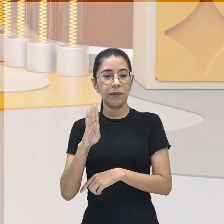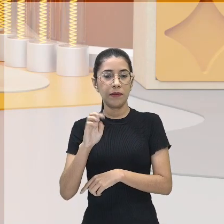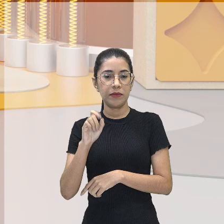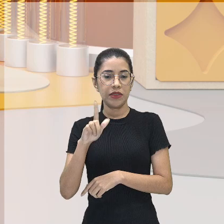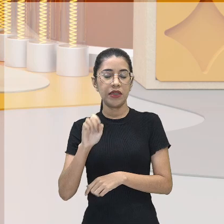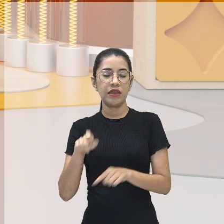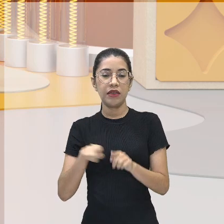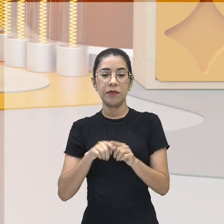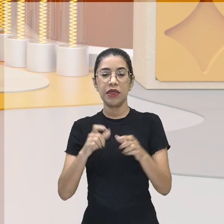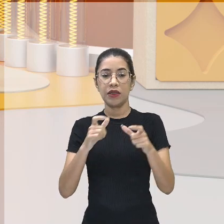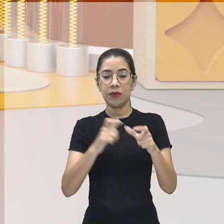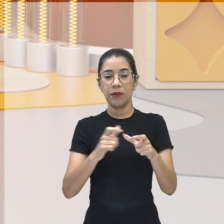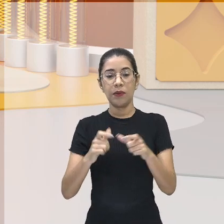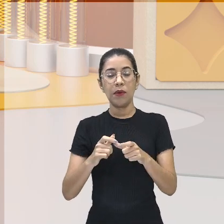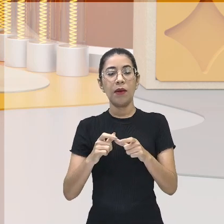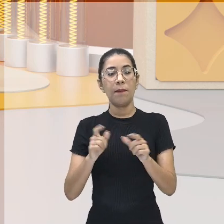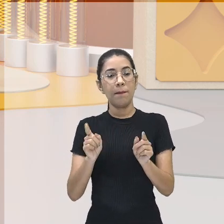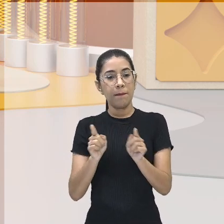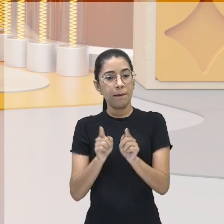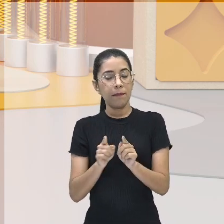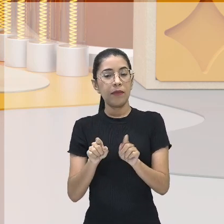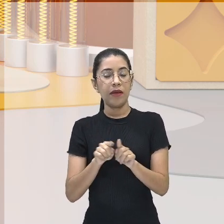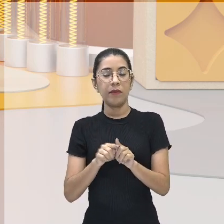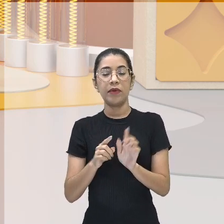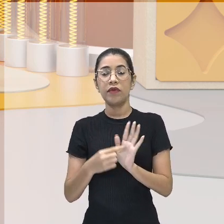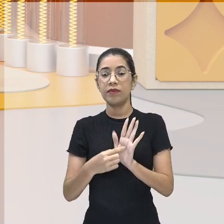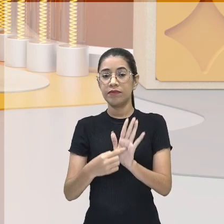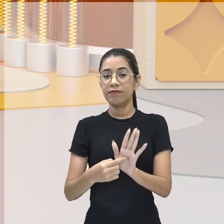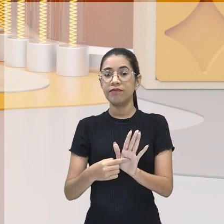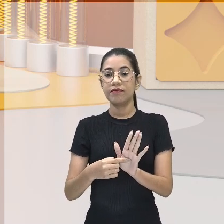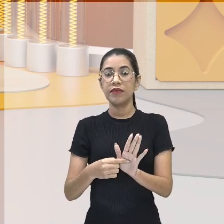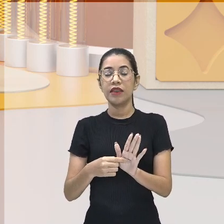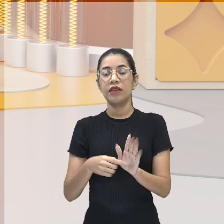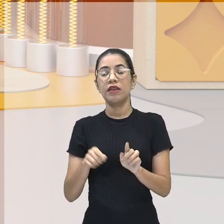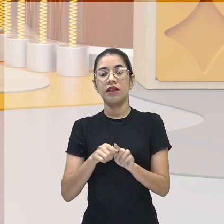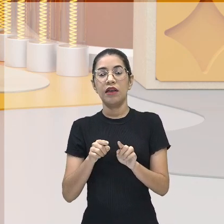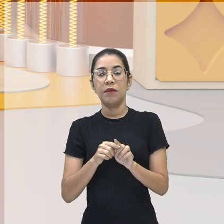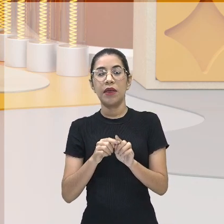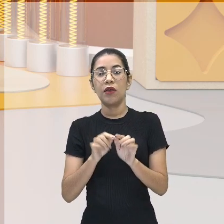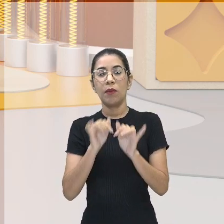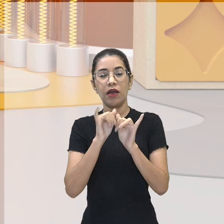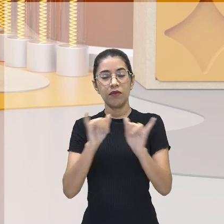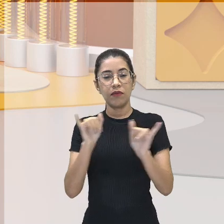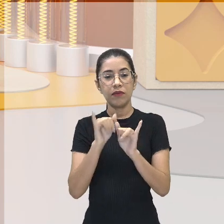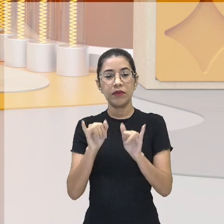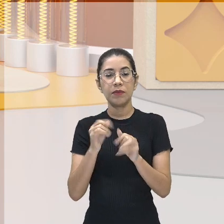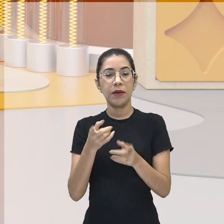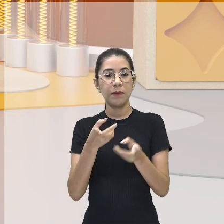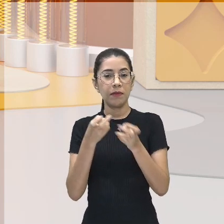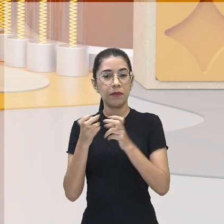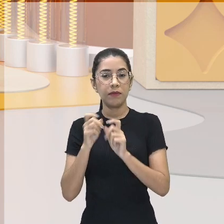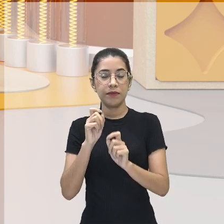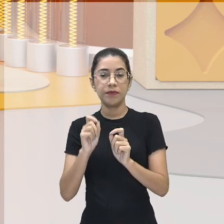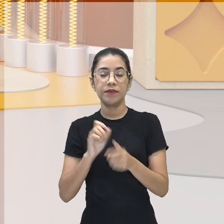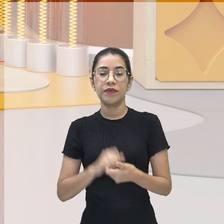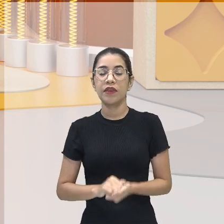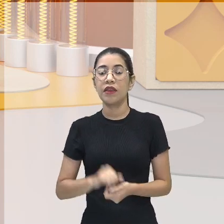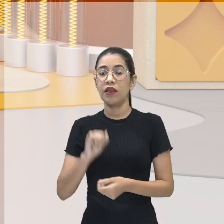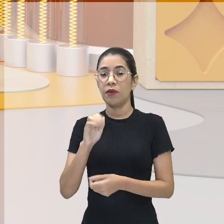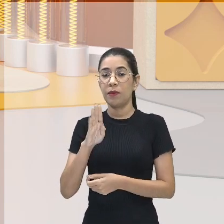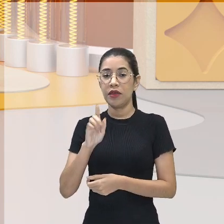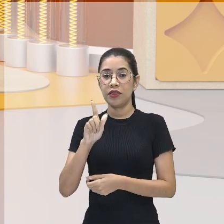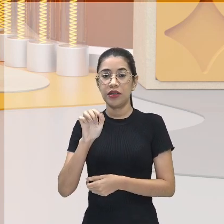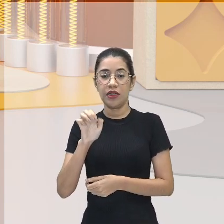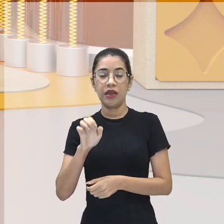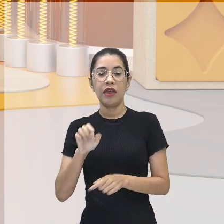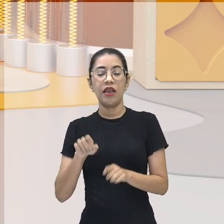né? E, inclusive, eu trouxe para vocês aqui, olha, uma matéria para a gente observar que o IBGE, ele deu